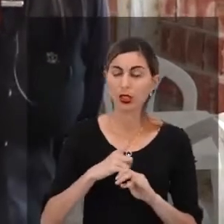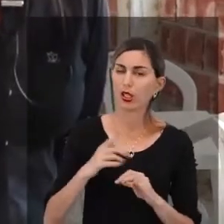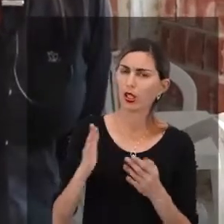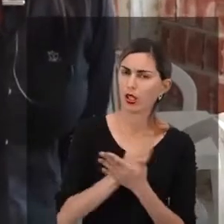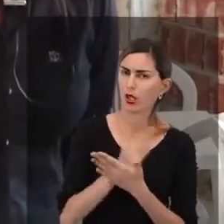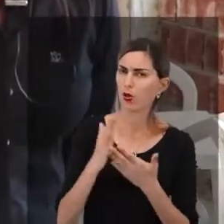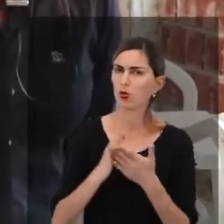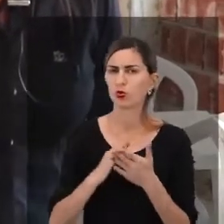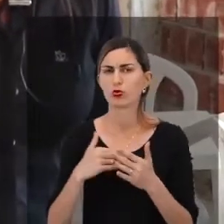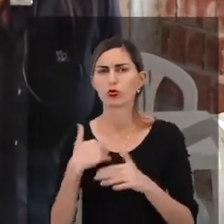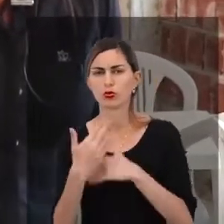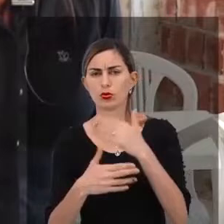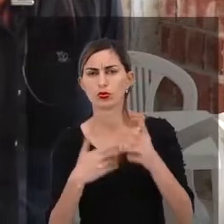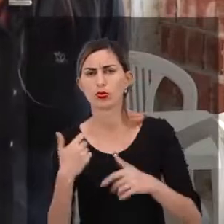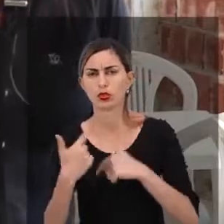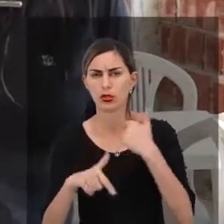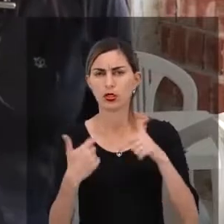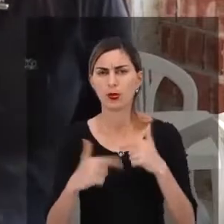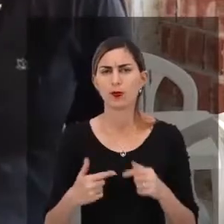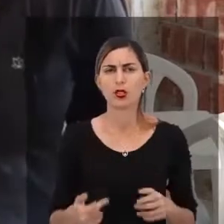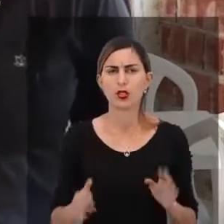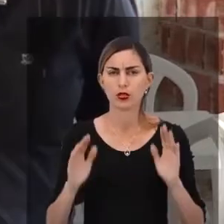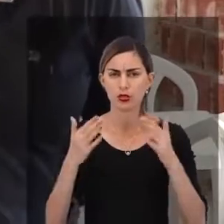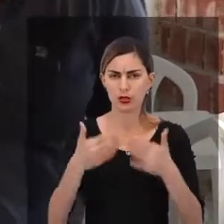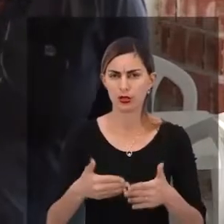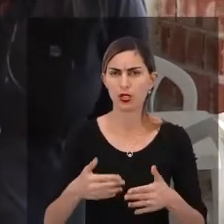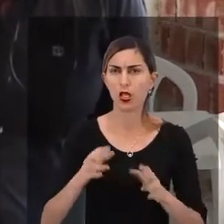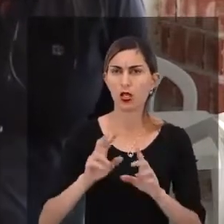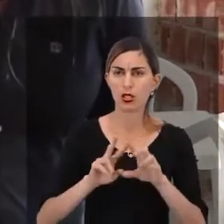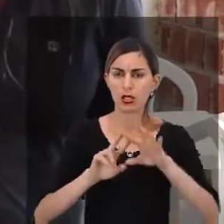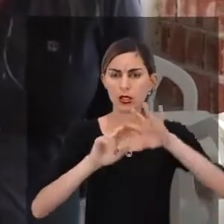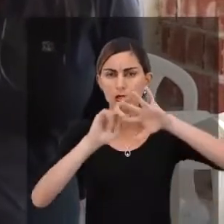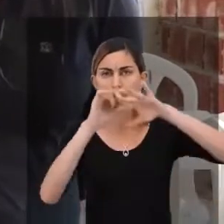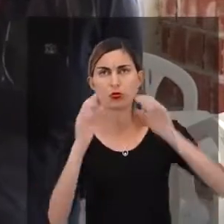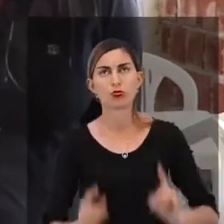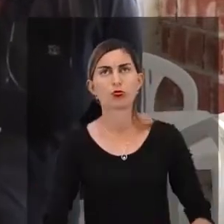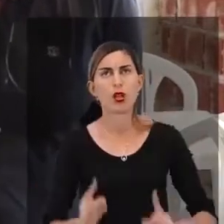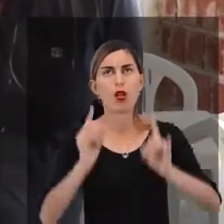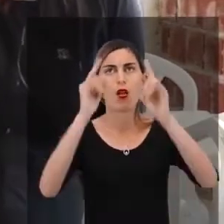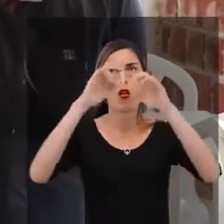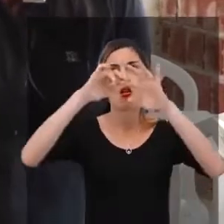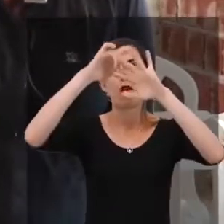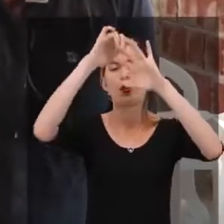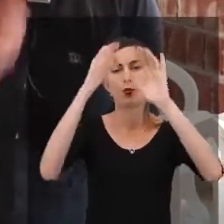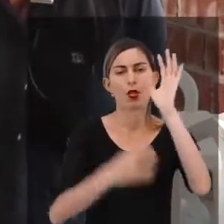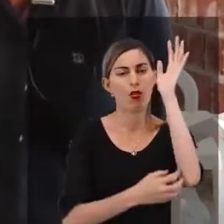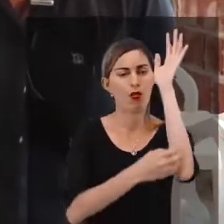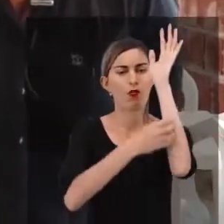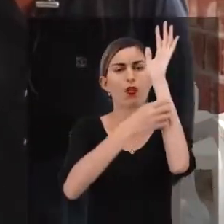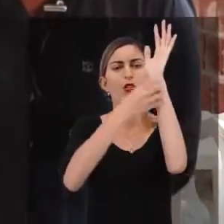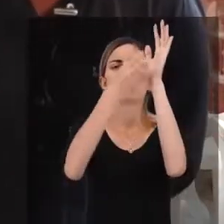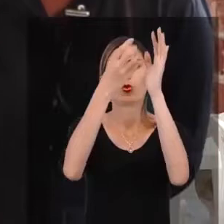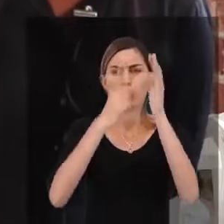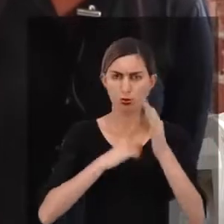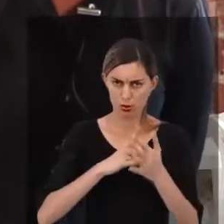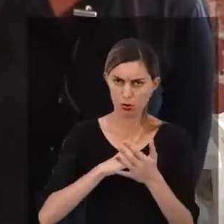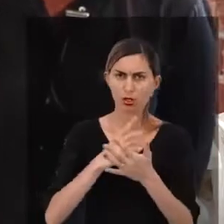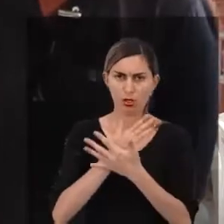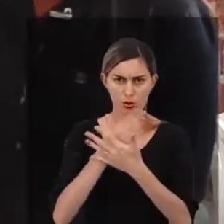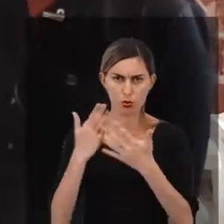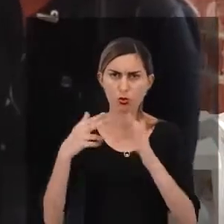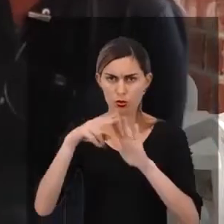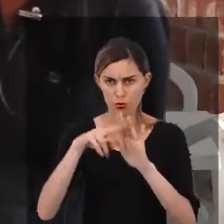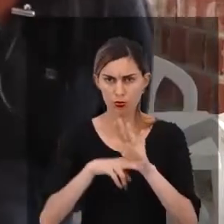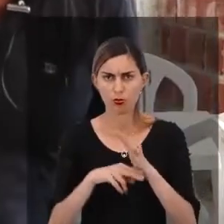alguns procedimentos, né, adotados para trabalhos específicos, como, por exemplo, trabalho em andaimes, trabalho com os elevadores, cremalheira, tem